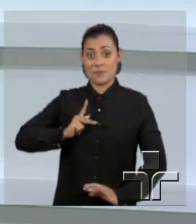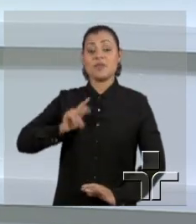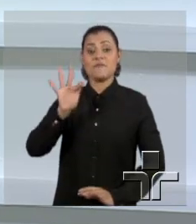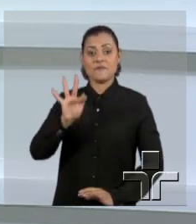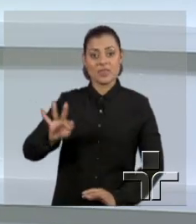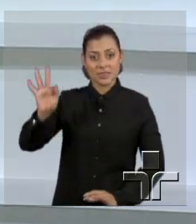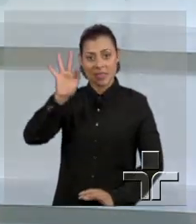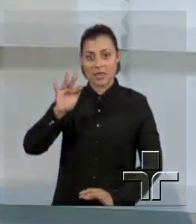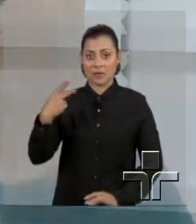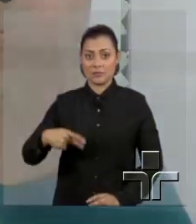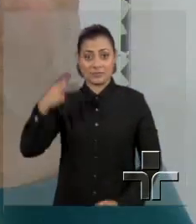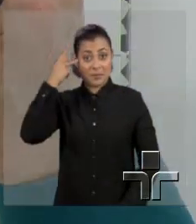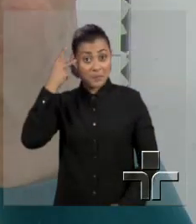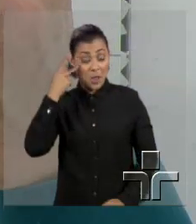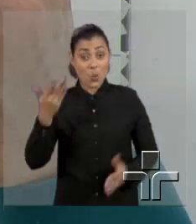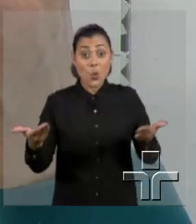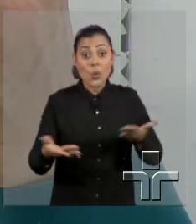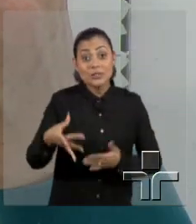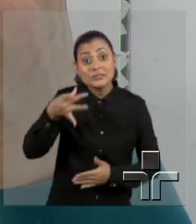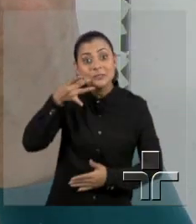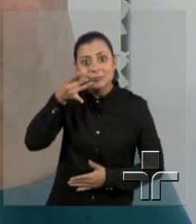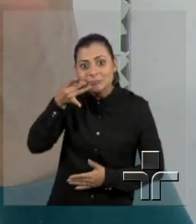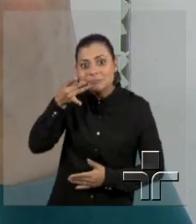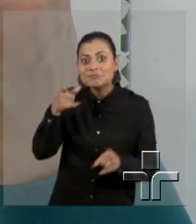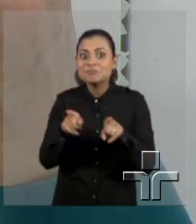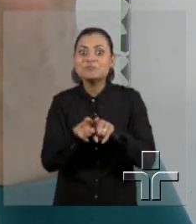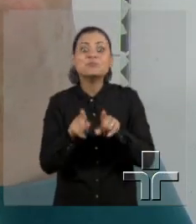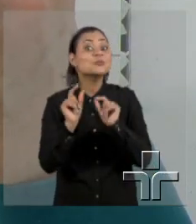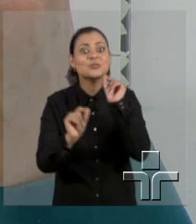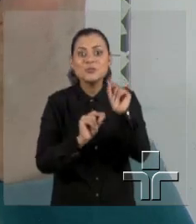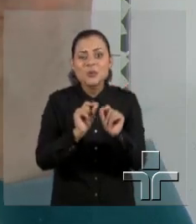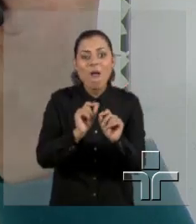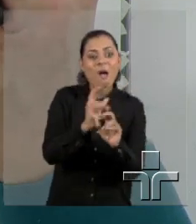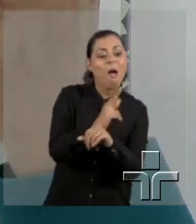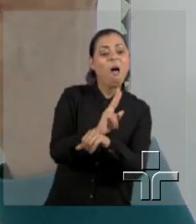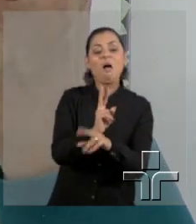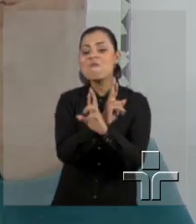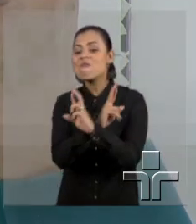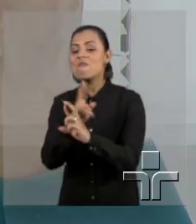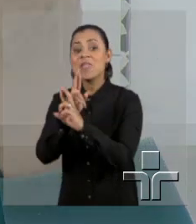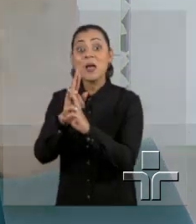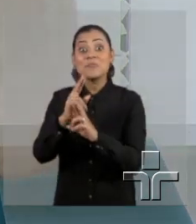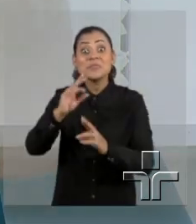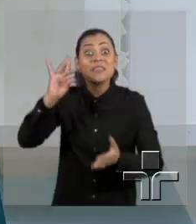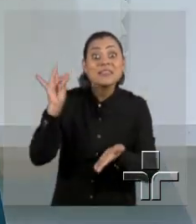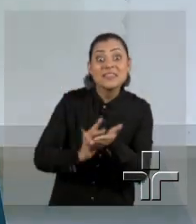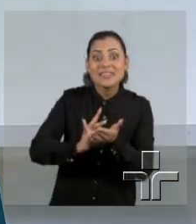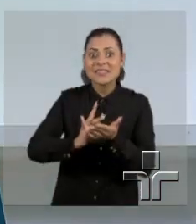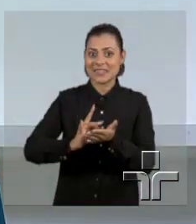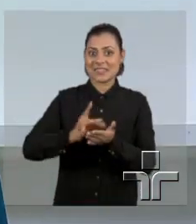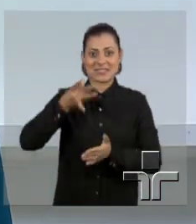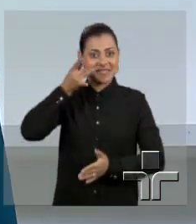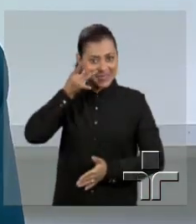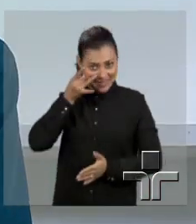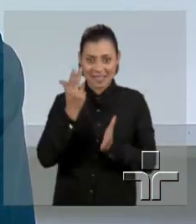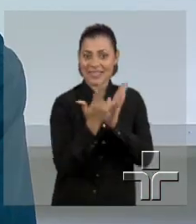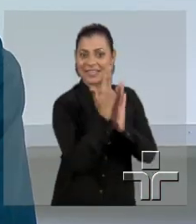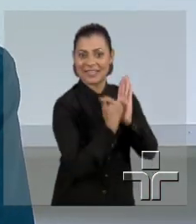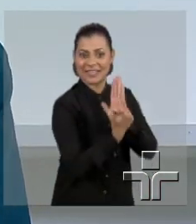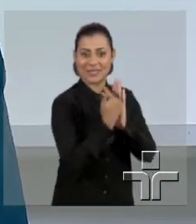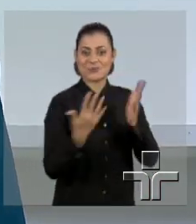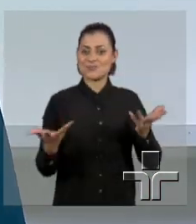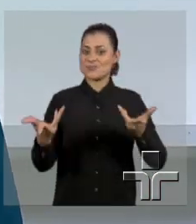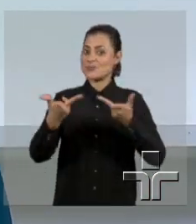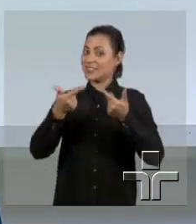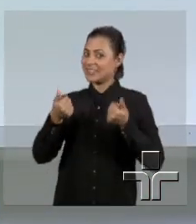São Paulo. E somos acompanhados e supervisionados com desenhos feitos em tempo real pelo nosso